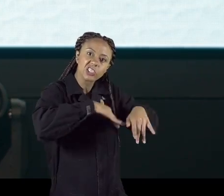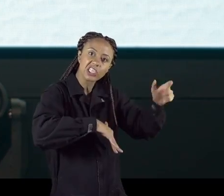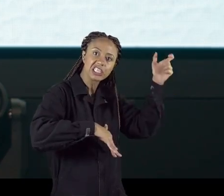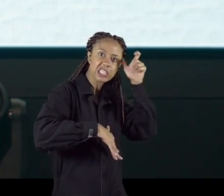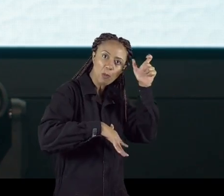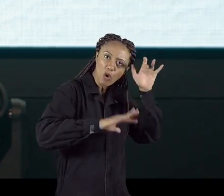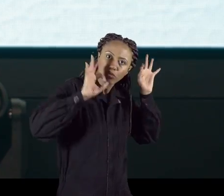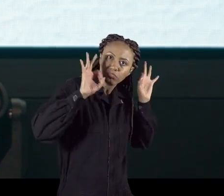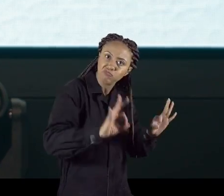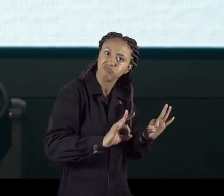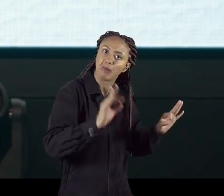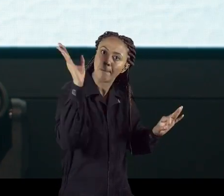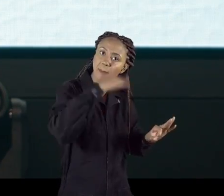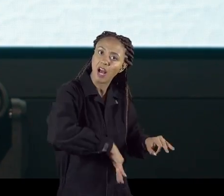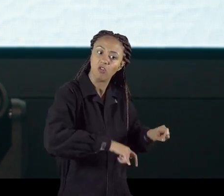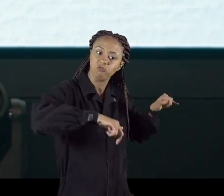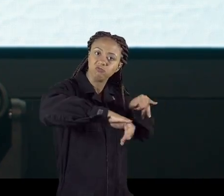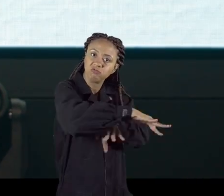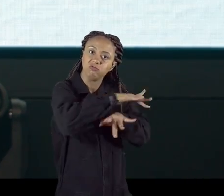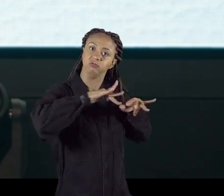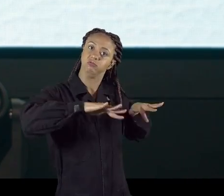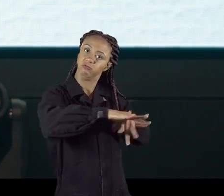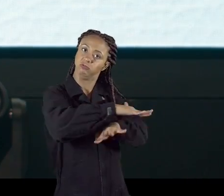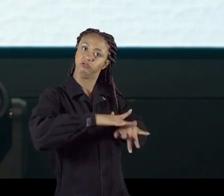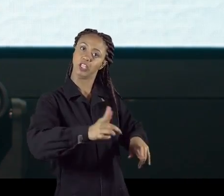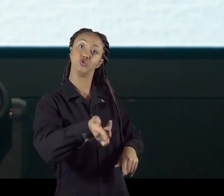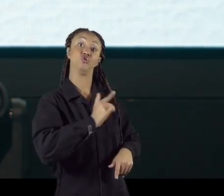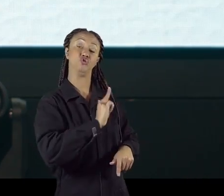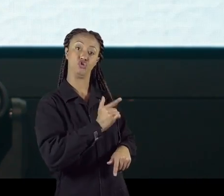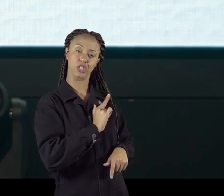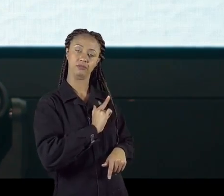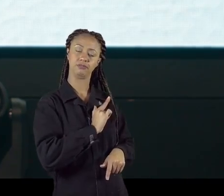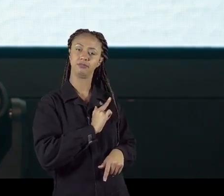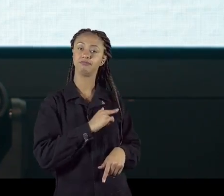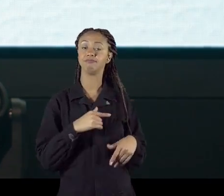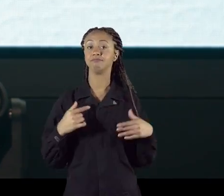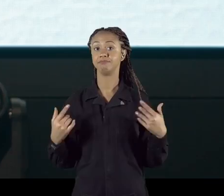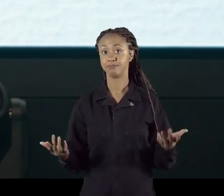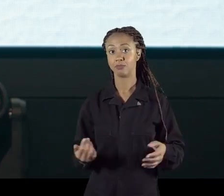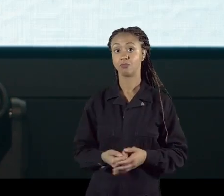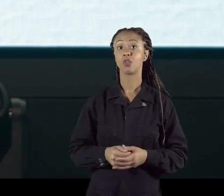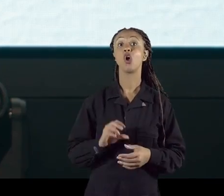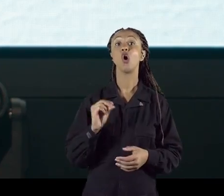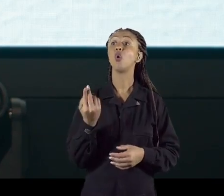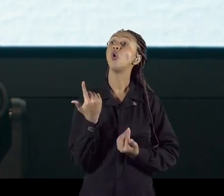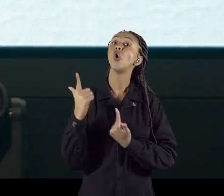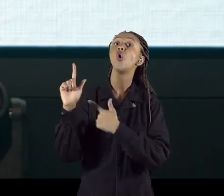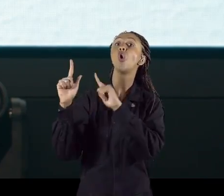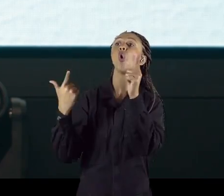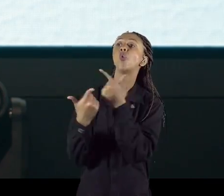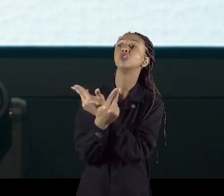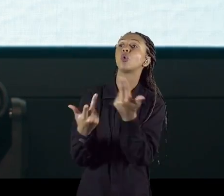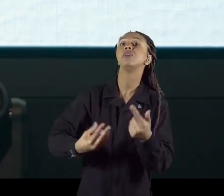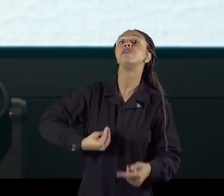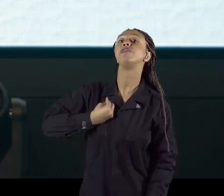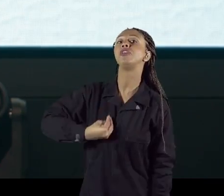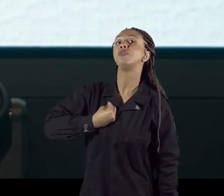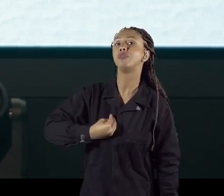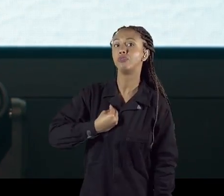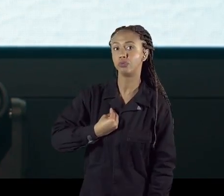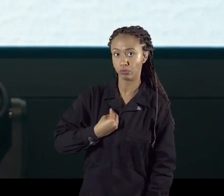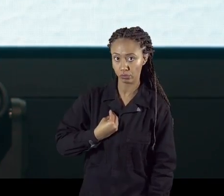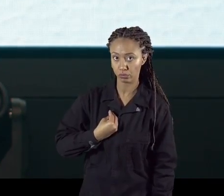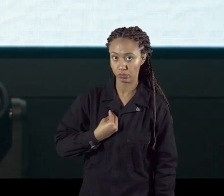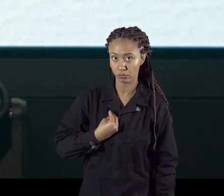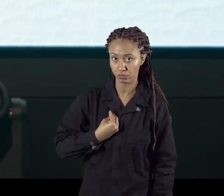os demônios das profundezas nem qualquer outra criatura óleo de